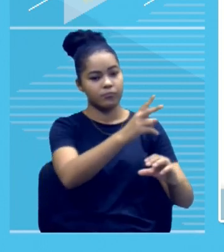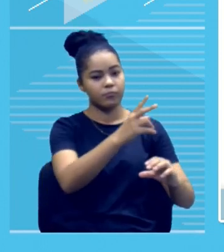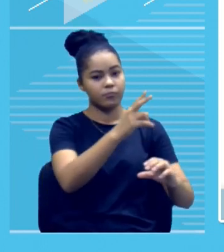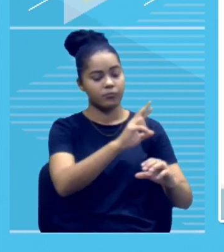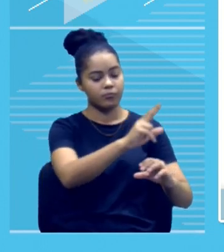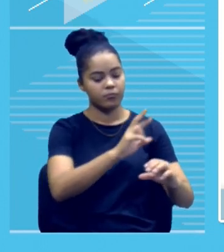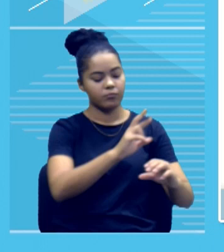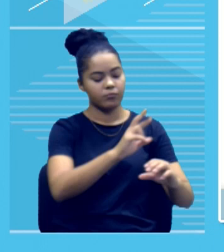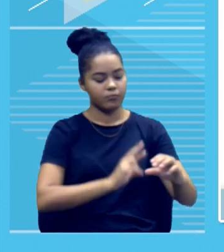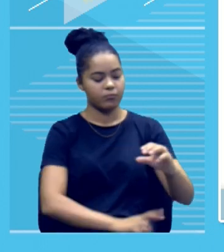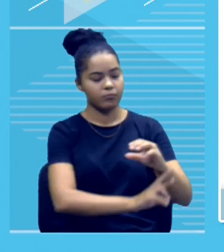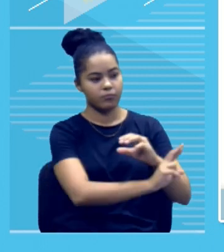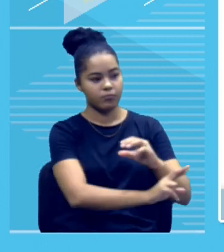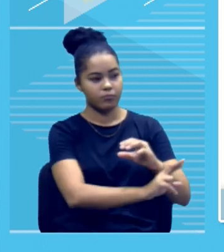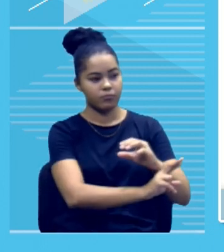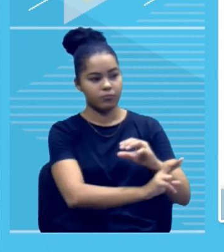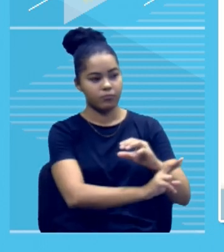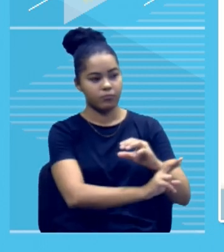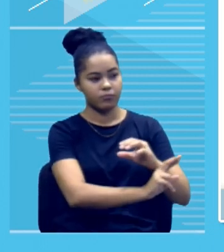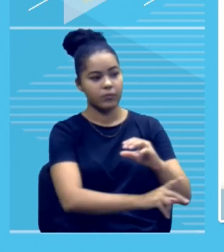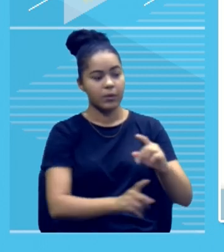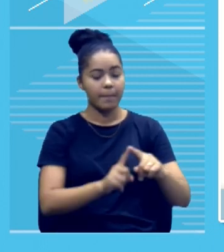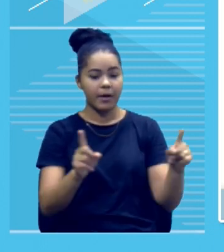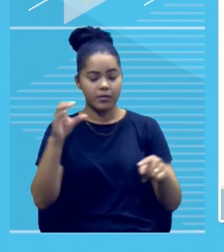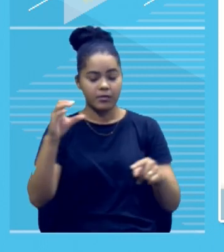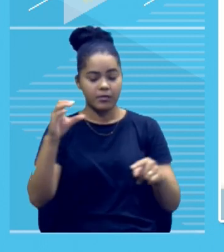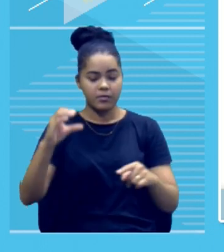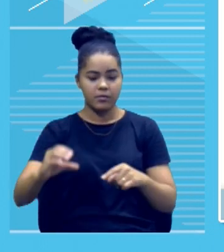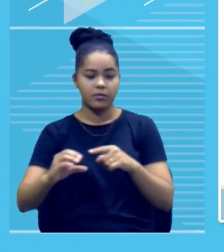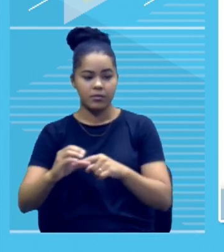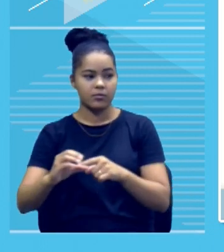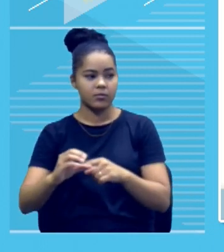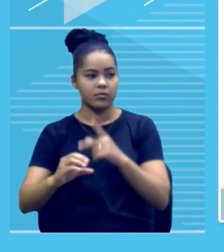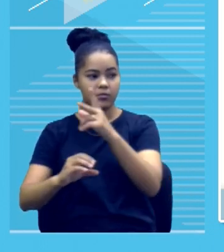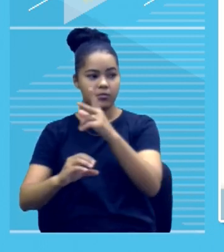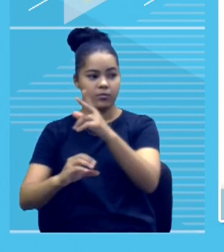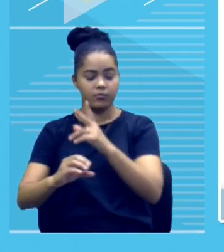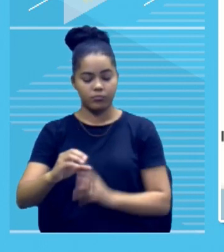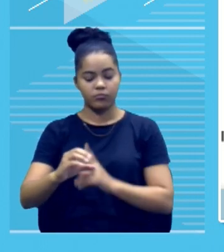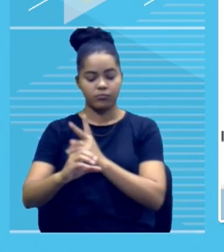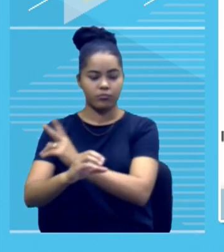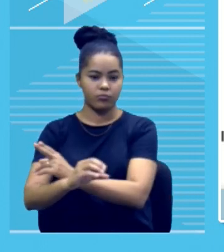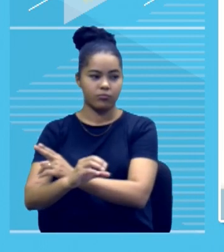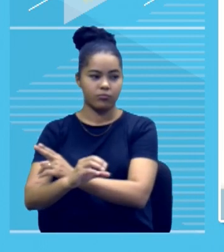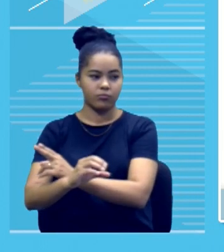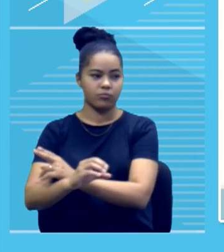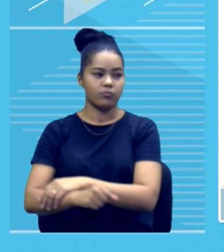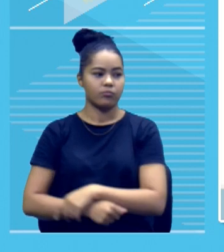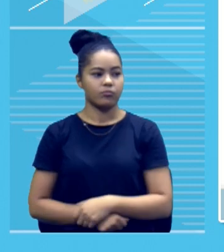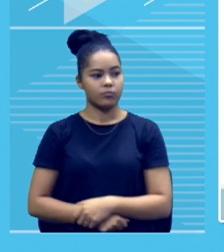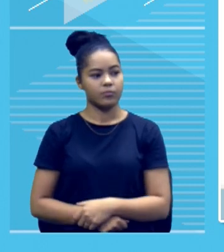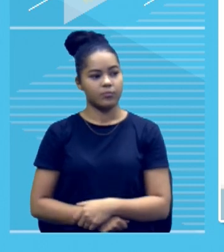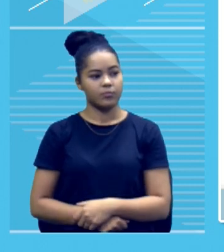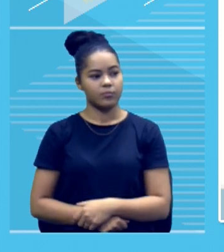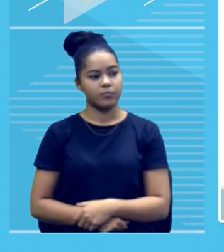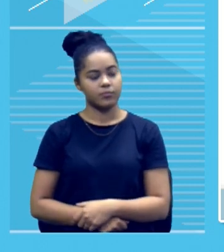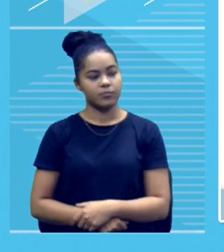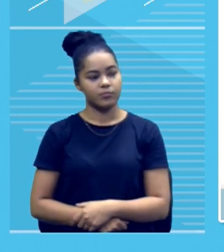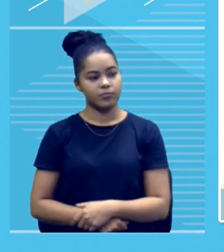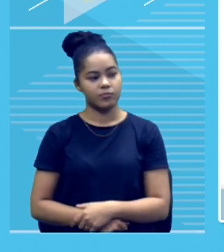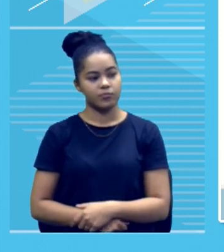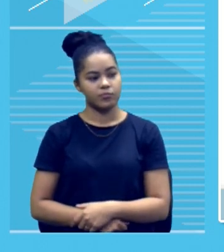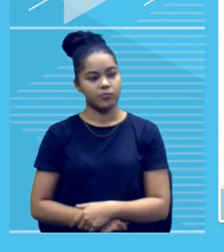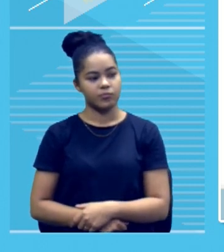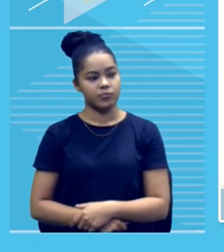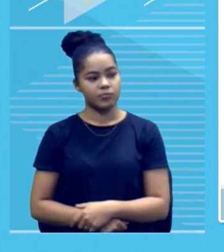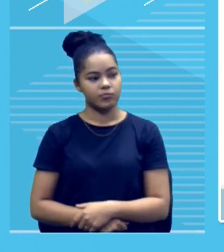ó. Portanto, ele é um carbono assimétrico, ó. Tem atividade ótica. Eu vou representar assim, ó, na frente está melhor,